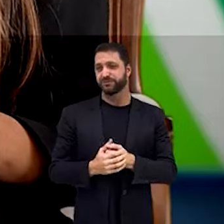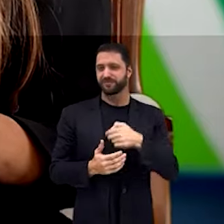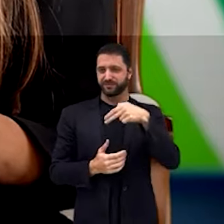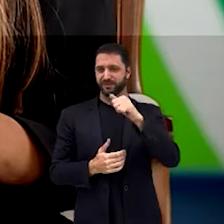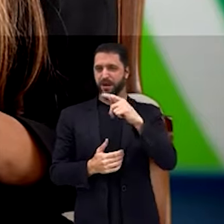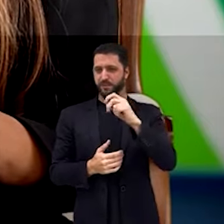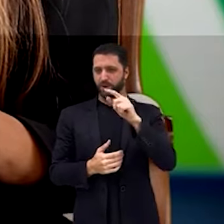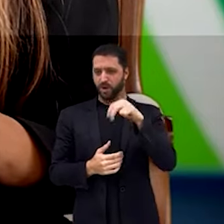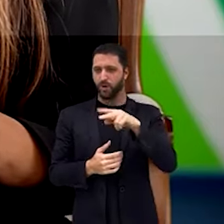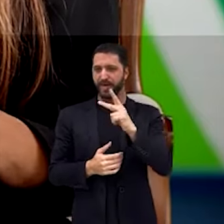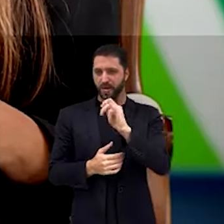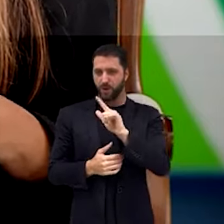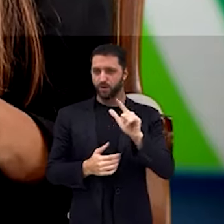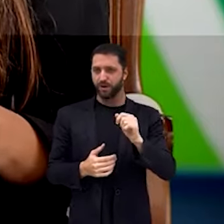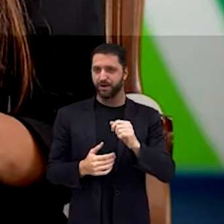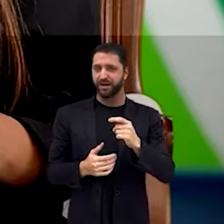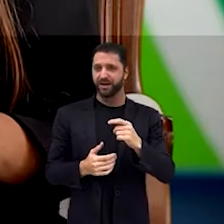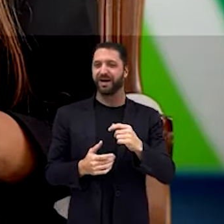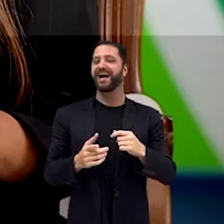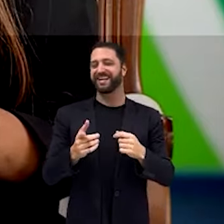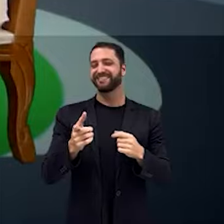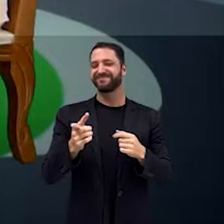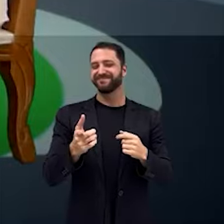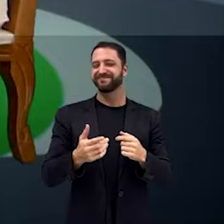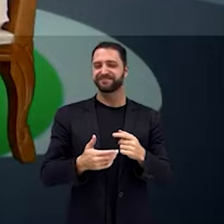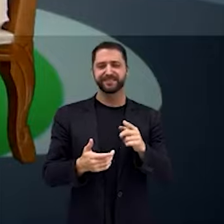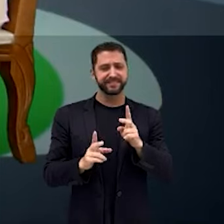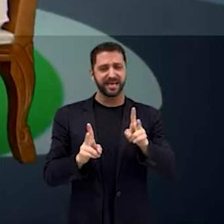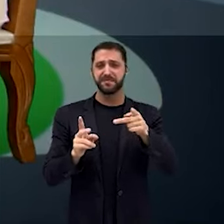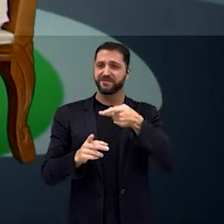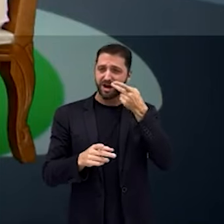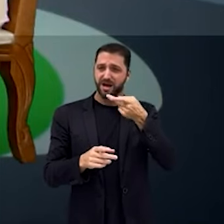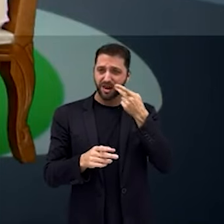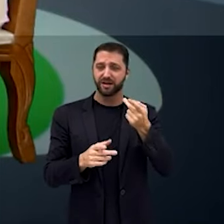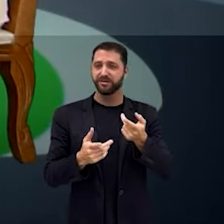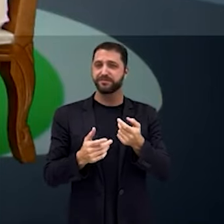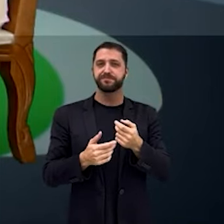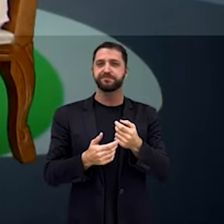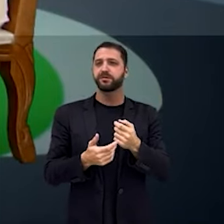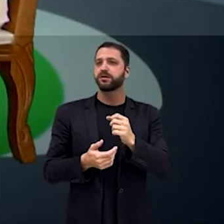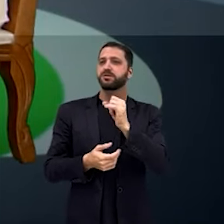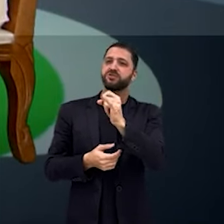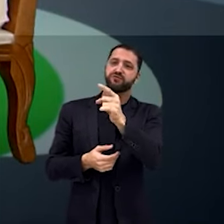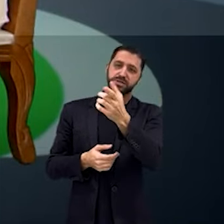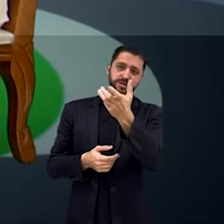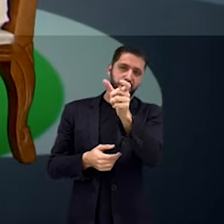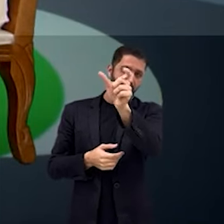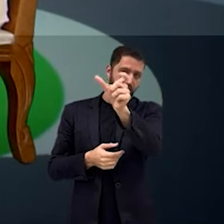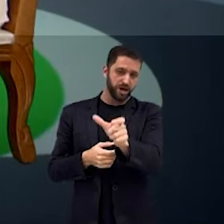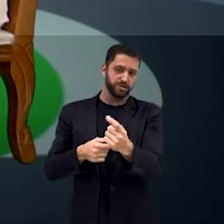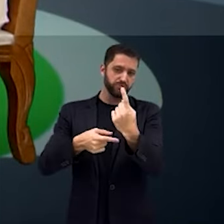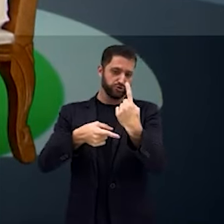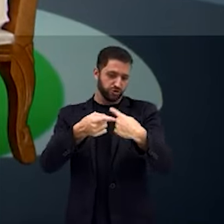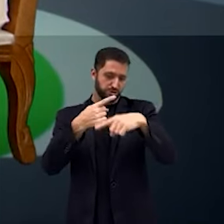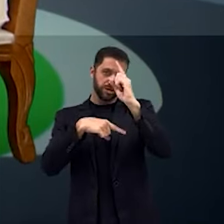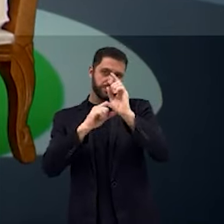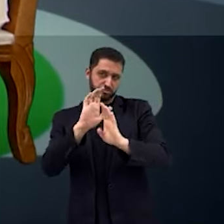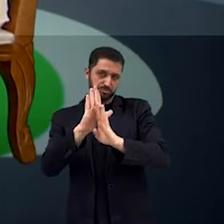Exatamente. Napoleão Hill, ele já falava... Nossa, eu amo Napoleão Hill, gente. Que você, se quiser ser